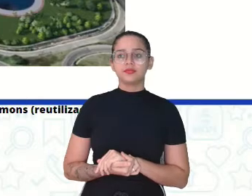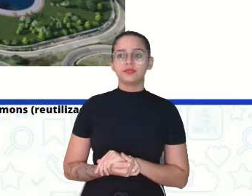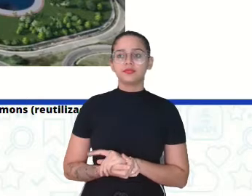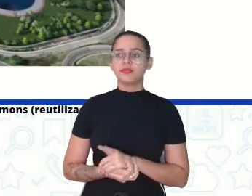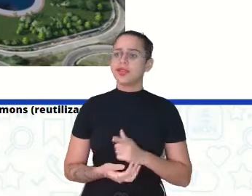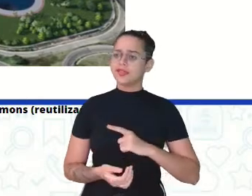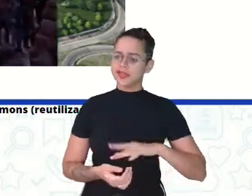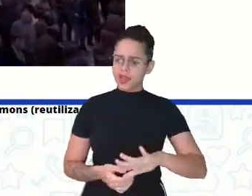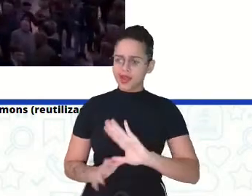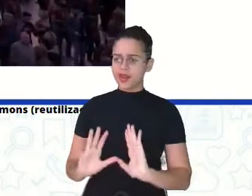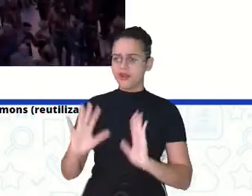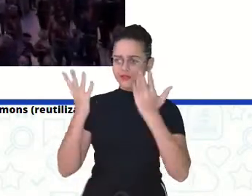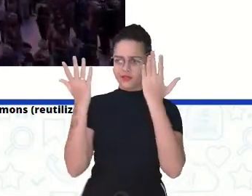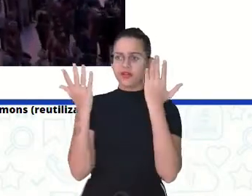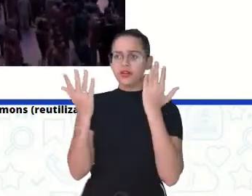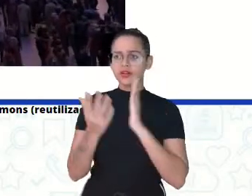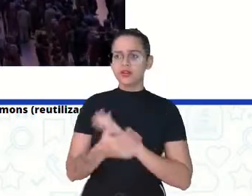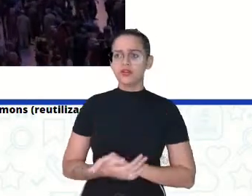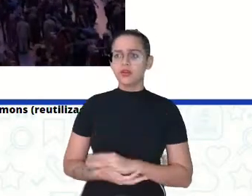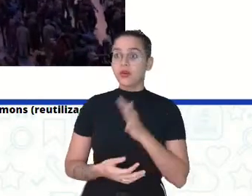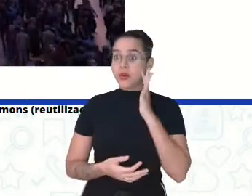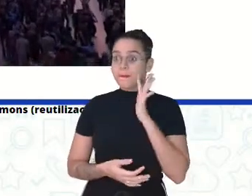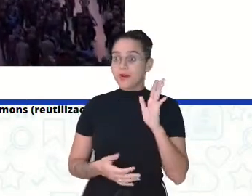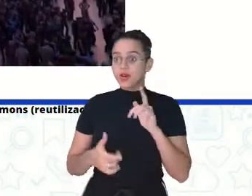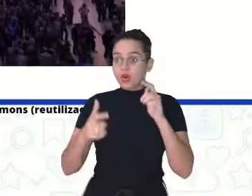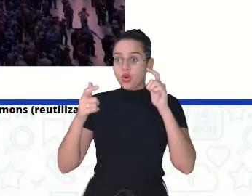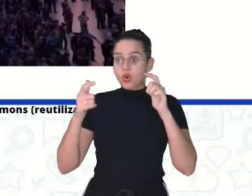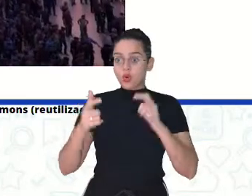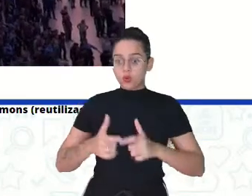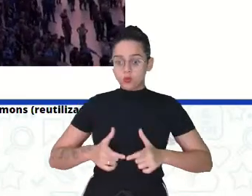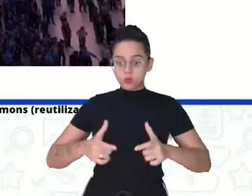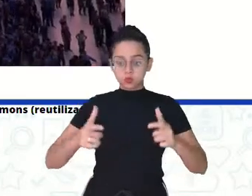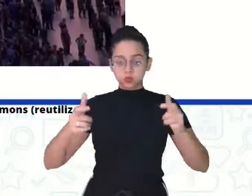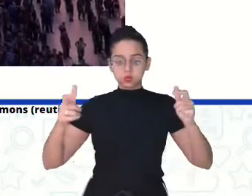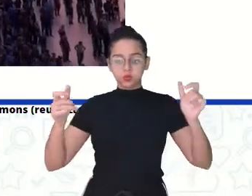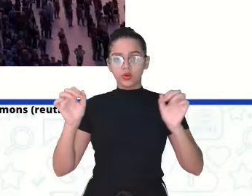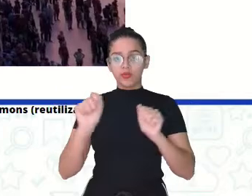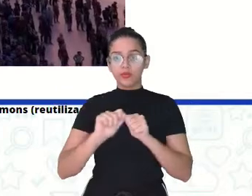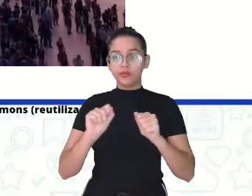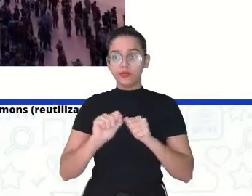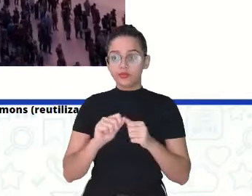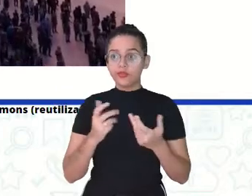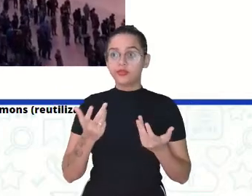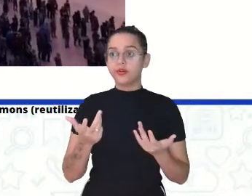Tem área de eventos. Imagina um espaço desse, né? Projetado